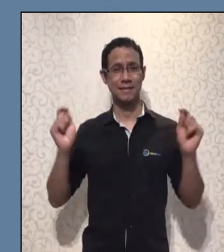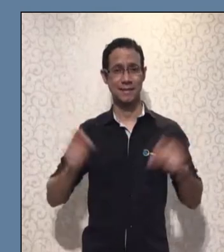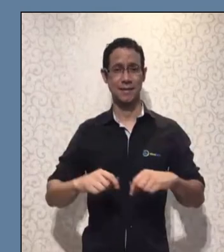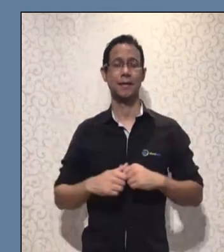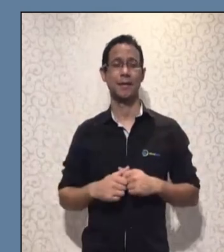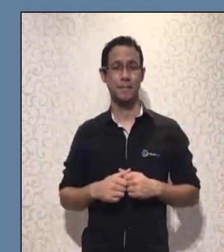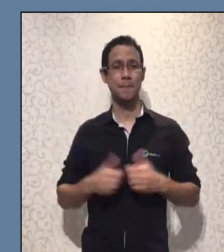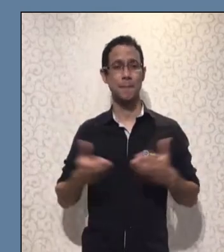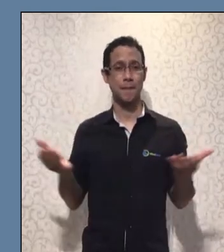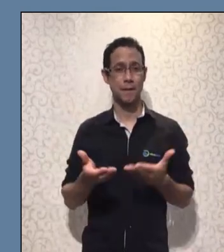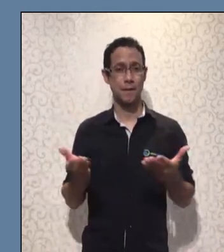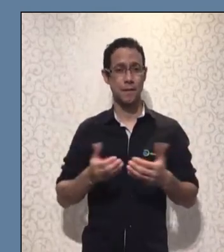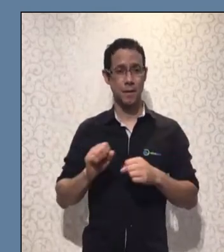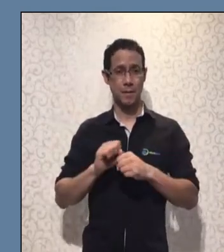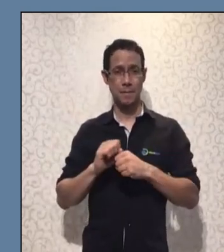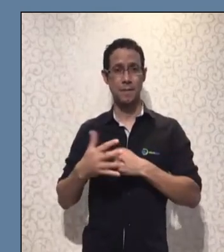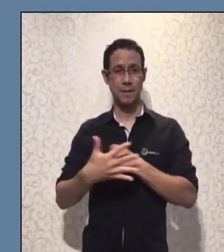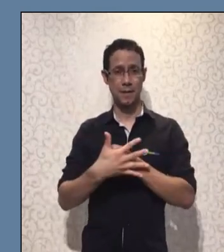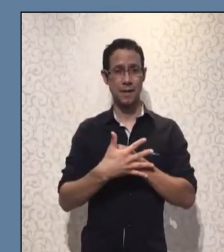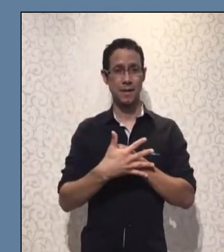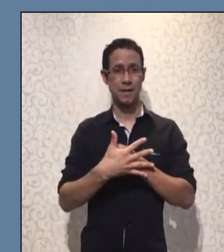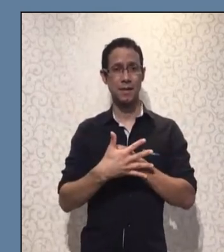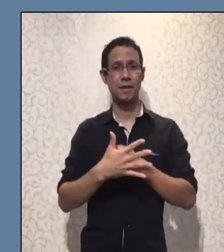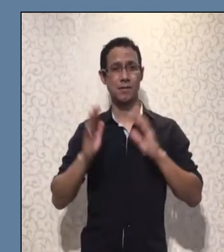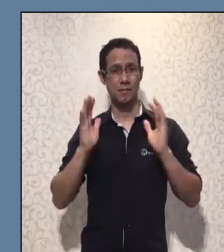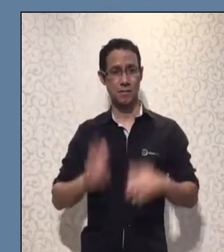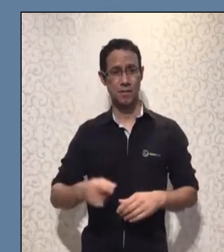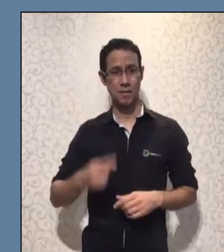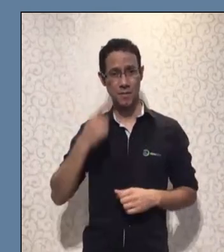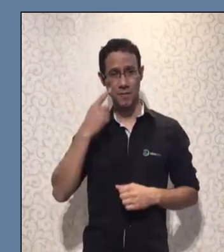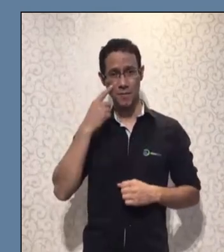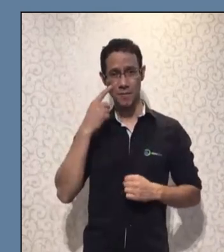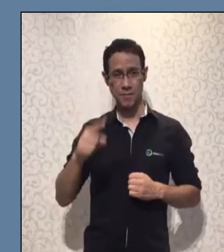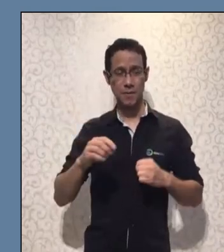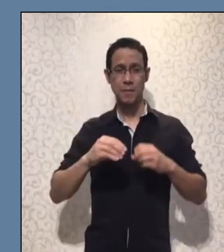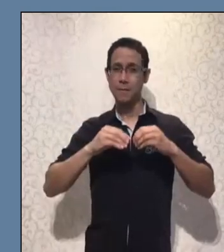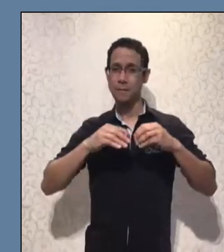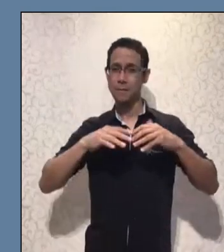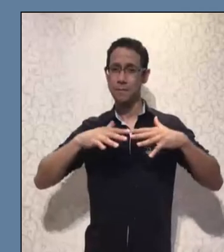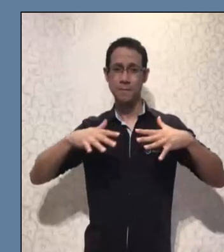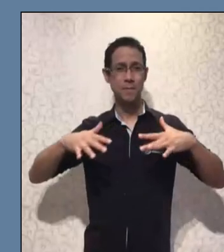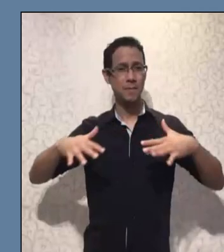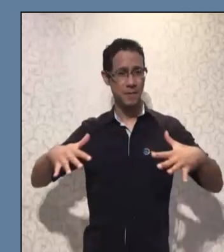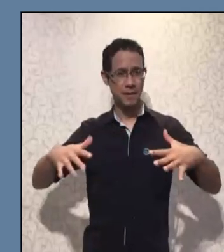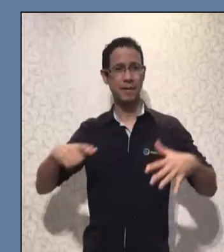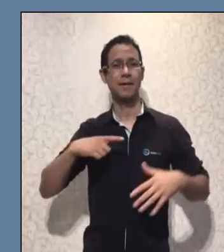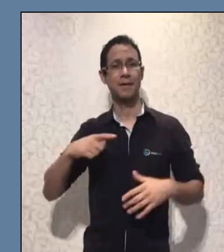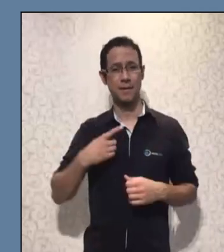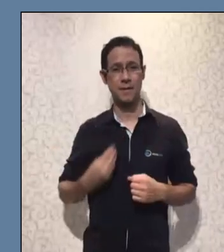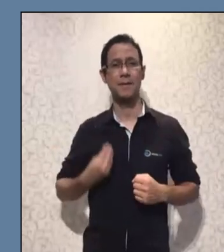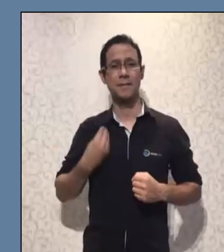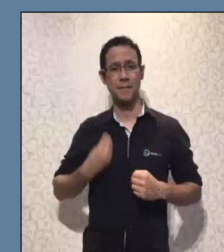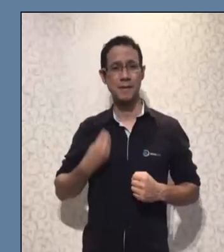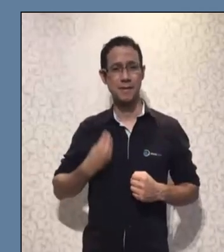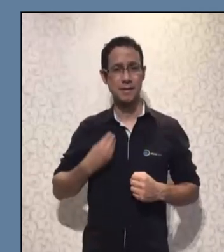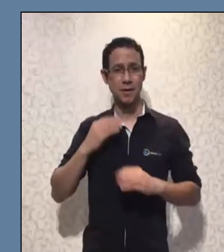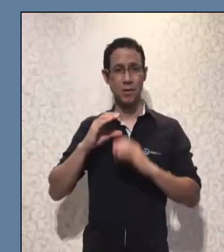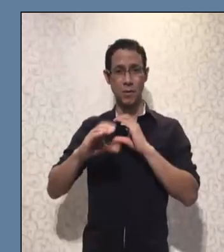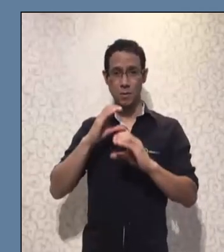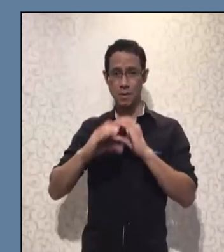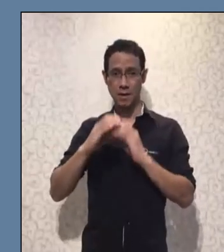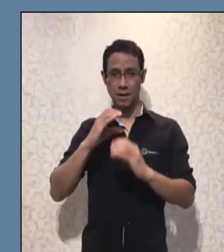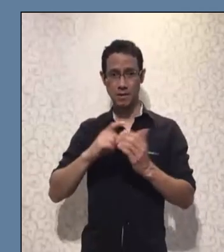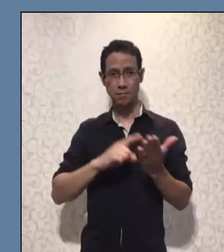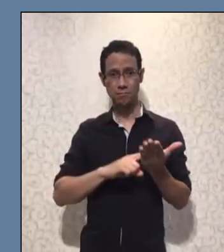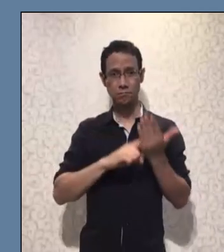pandemia, nós assistimos uma explosão de presença, que eu acho que são ações de comunicação digital nas redes